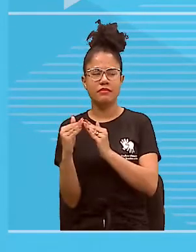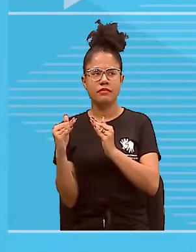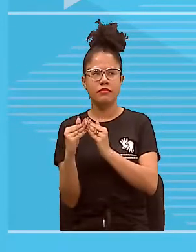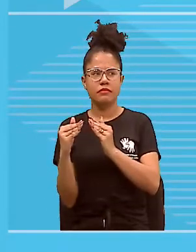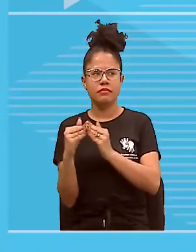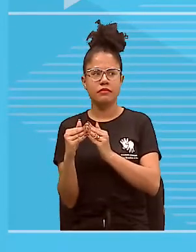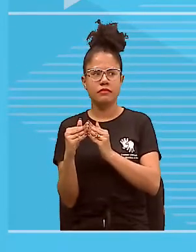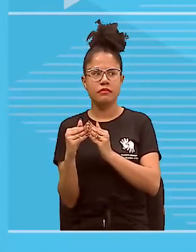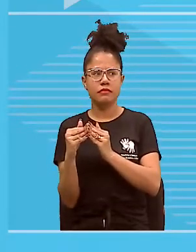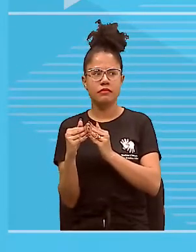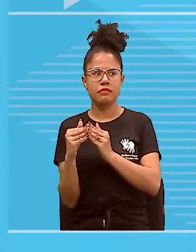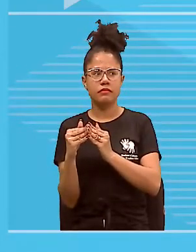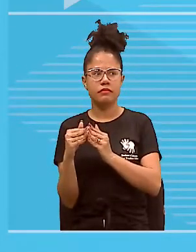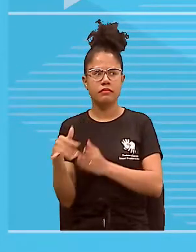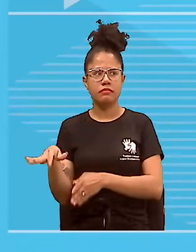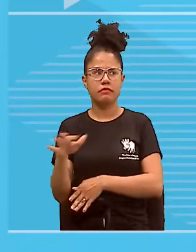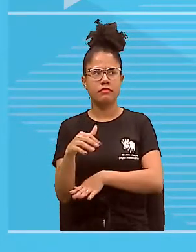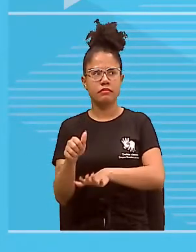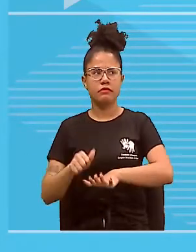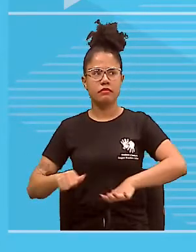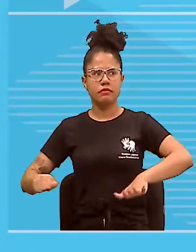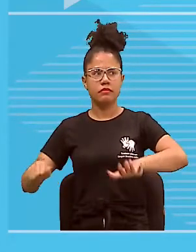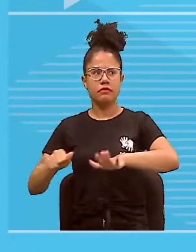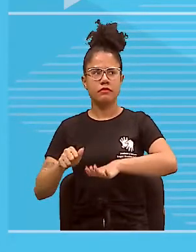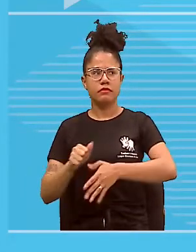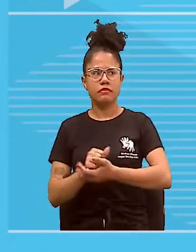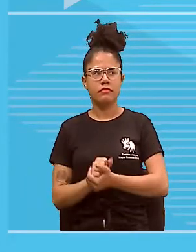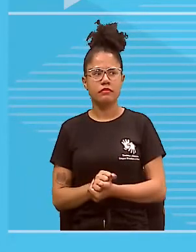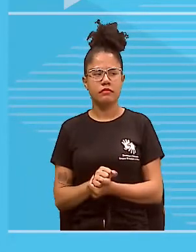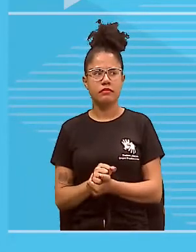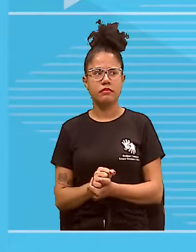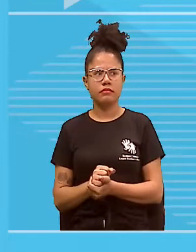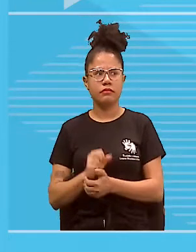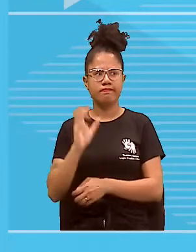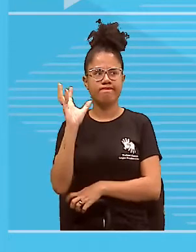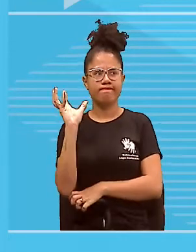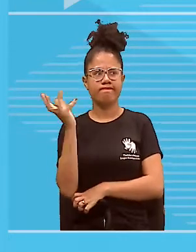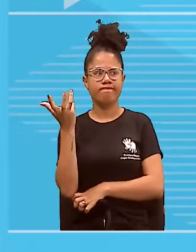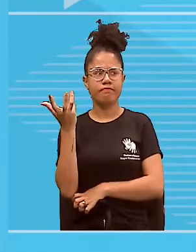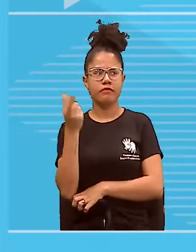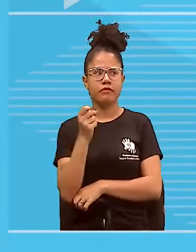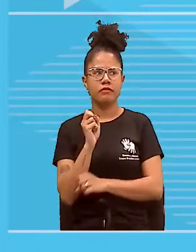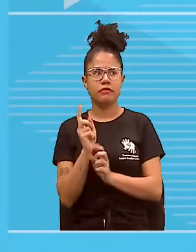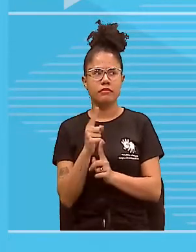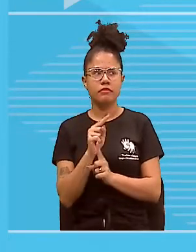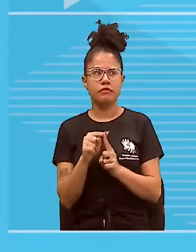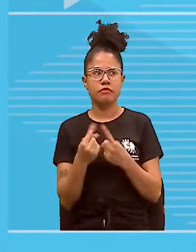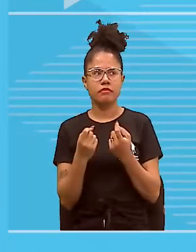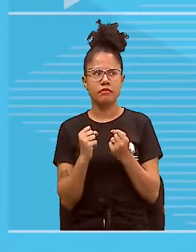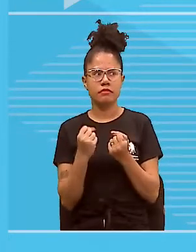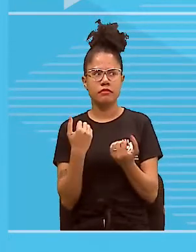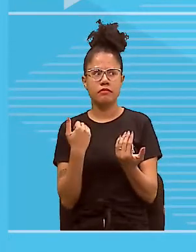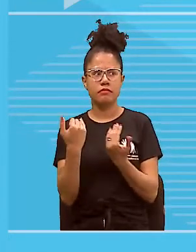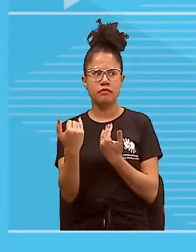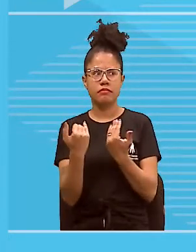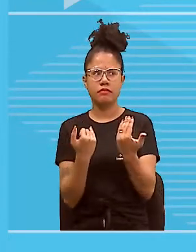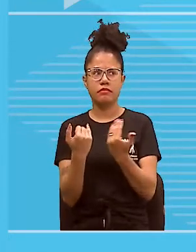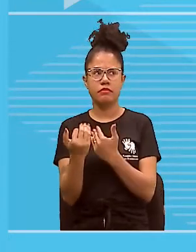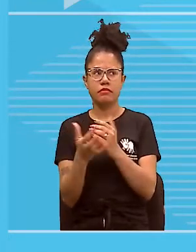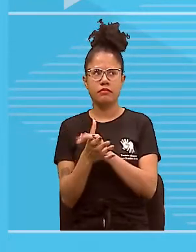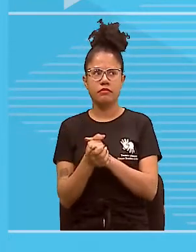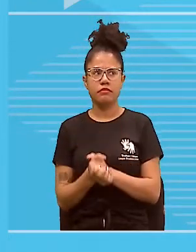do semiárido na realidade mostra o semiárido do Norte das Minas mas dá para fazer um paralelo com